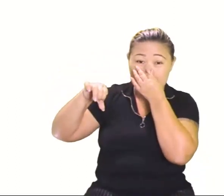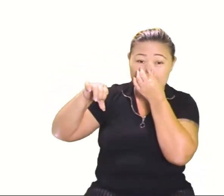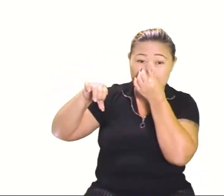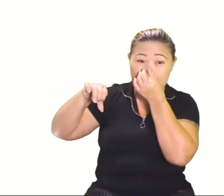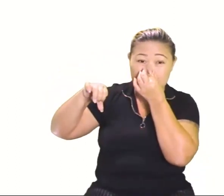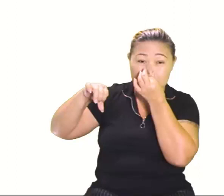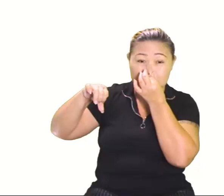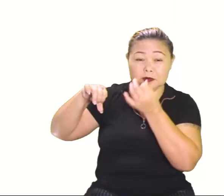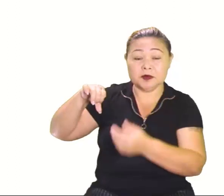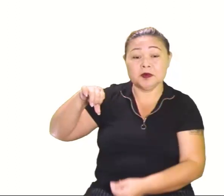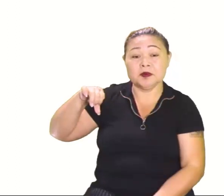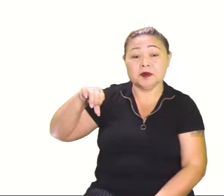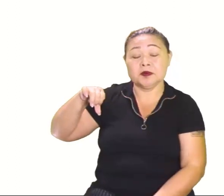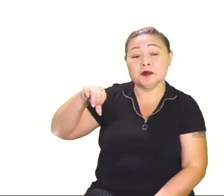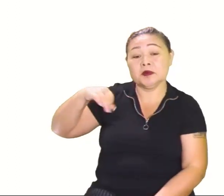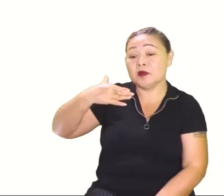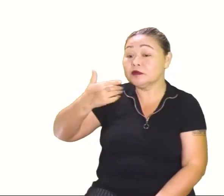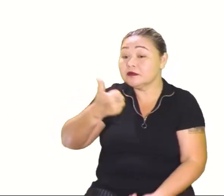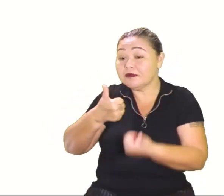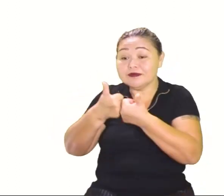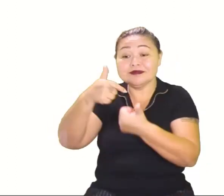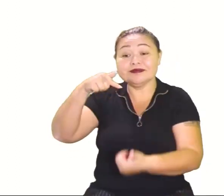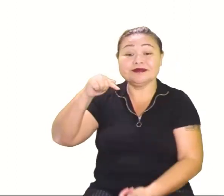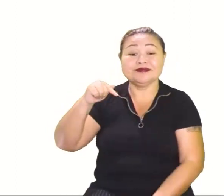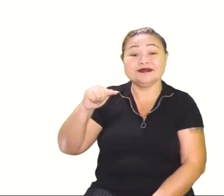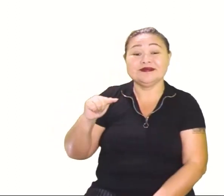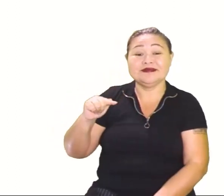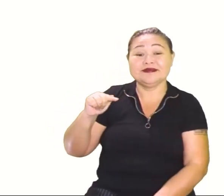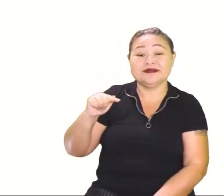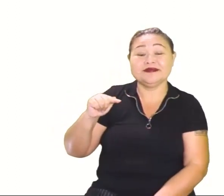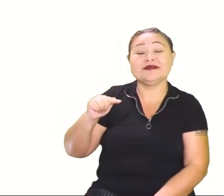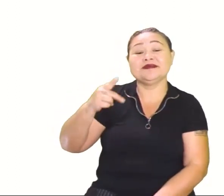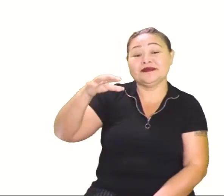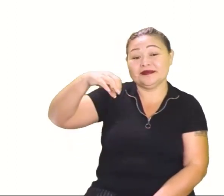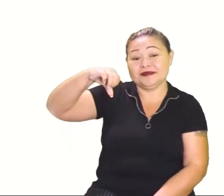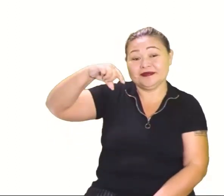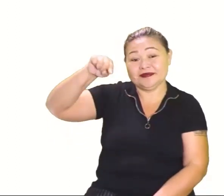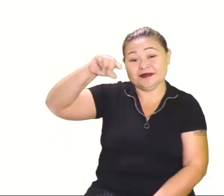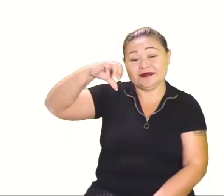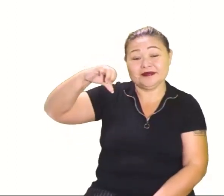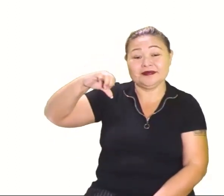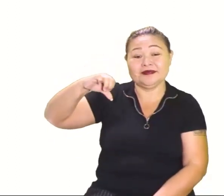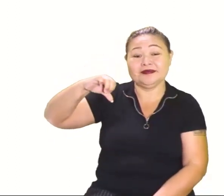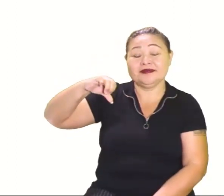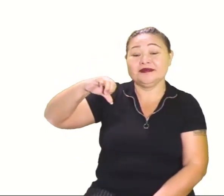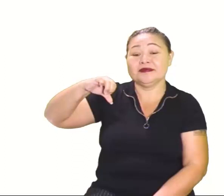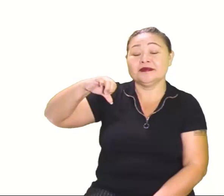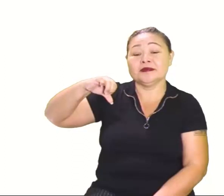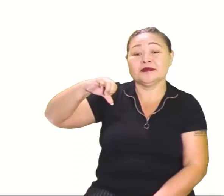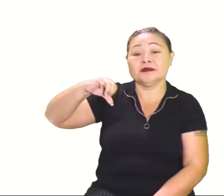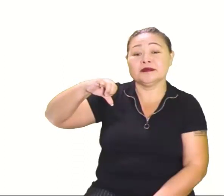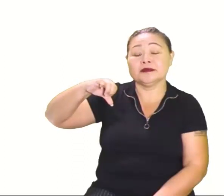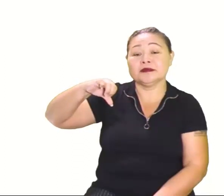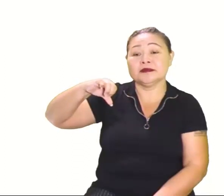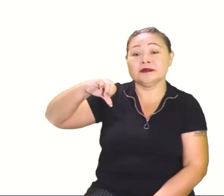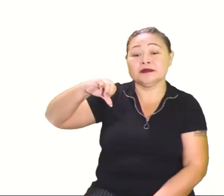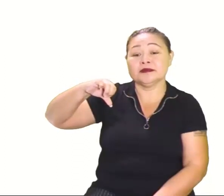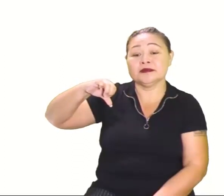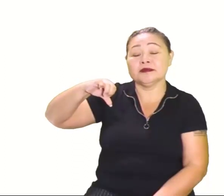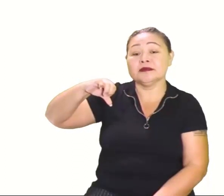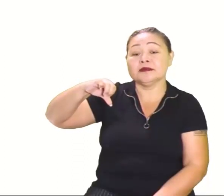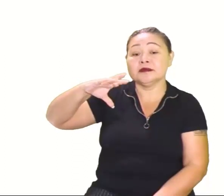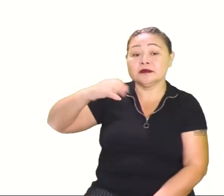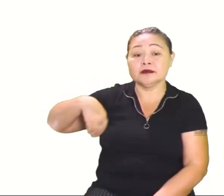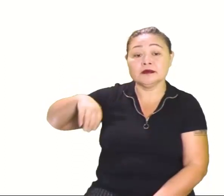9 é aí, né? O 7, do lado do 7. Aqui o 9, né? Ó, isso, olha o 9 aí. Bem visível. Beleza, então tem o 9